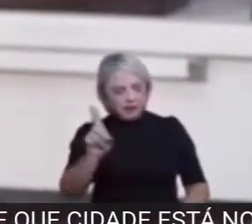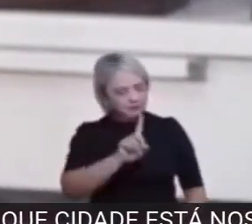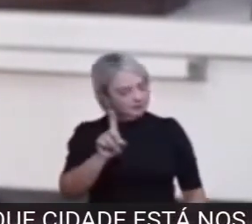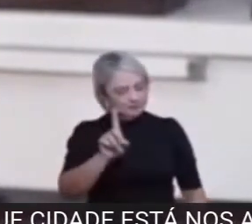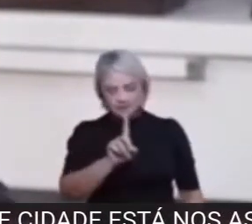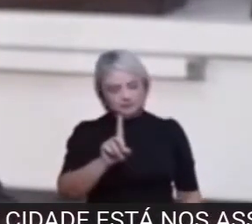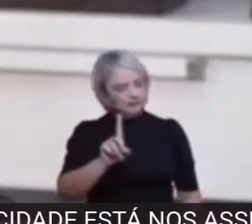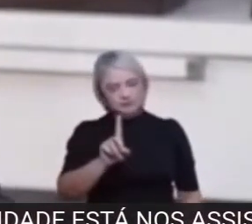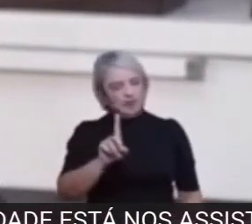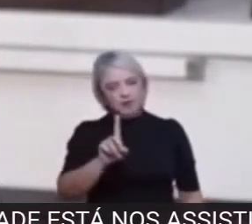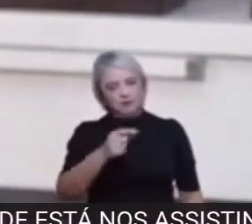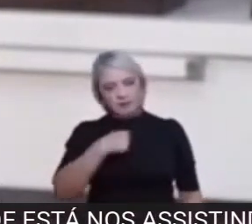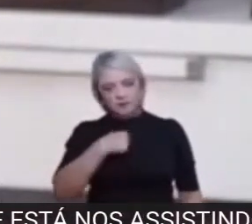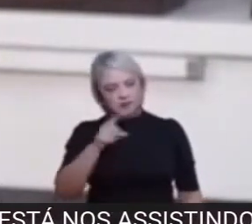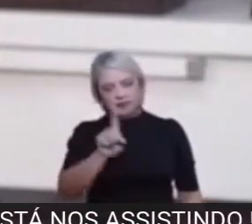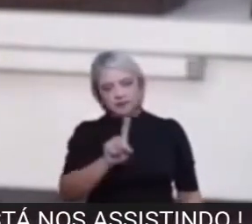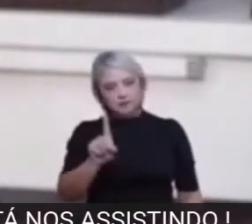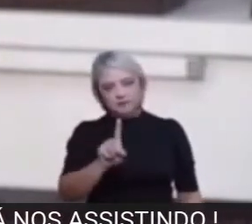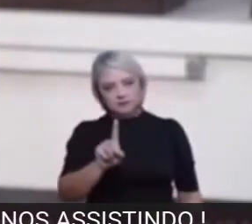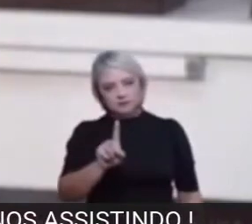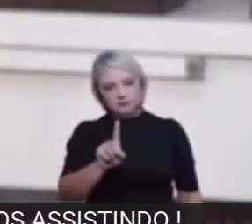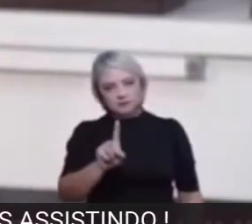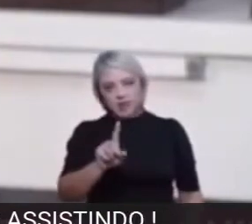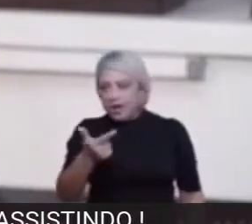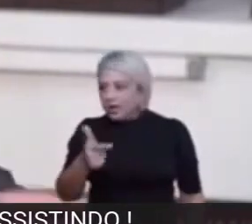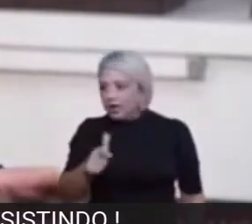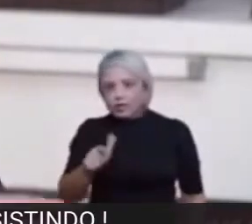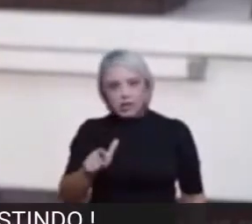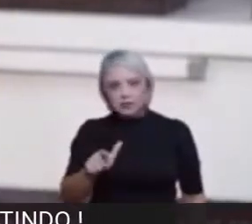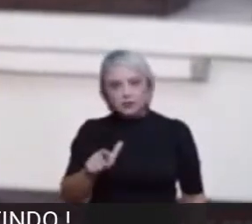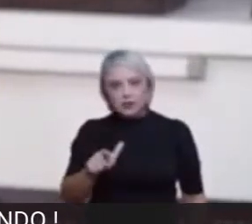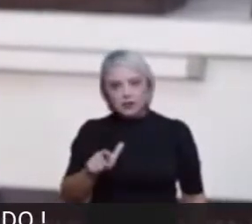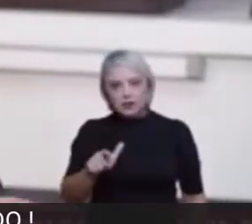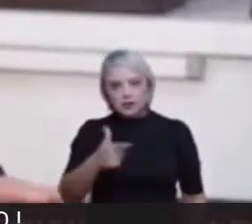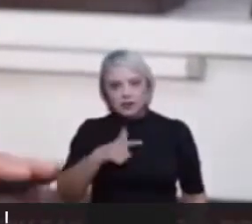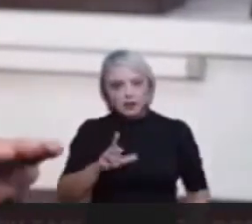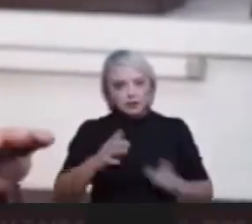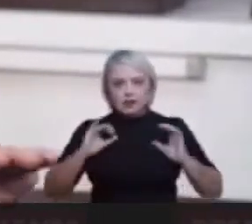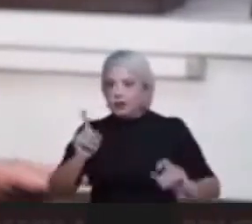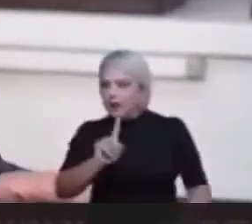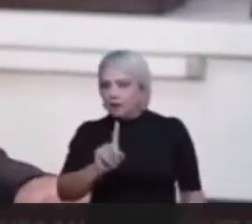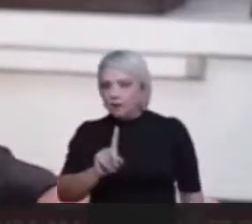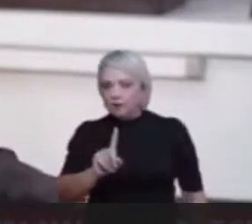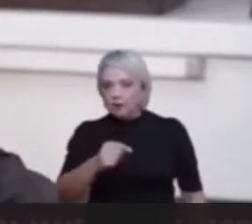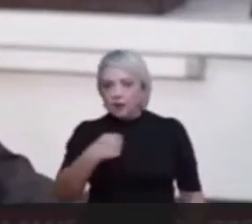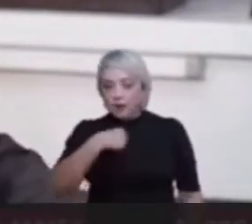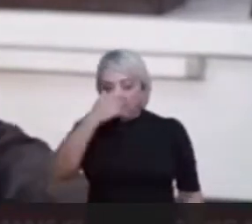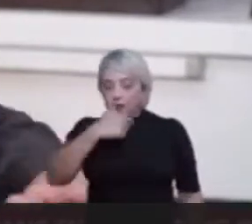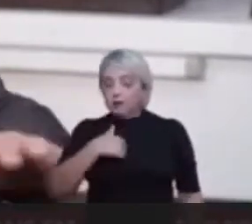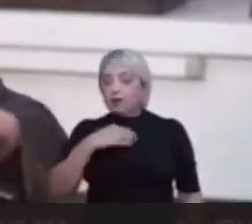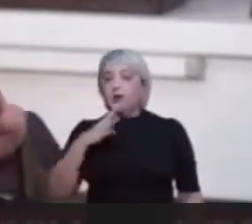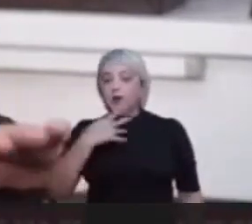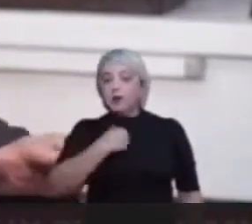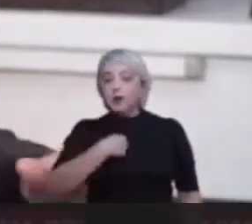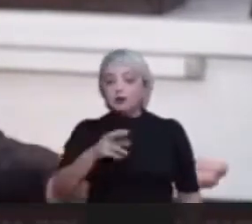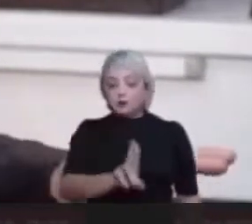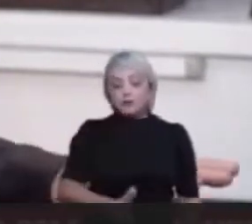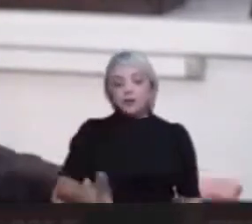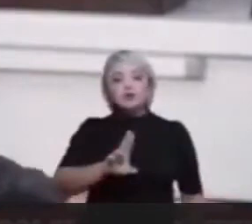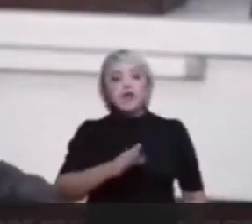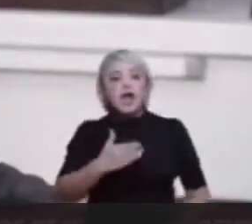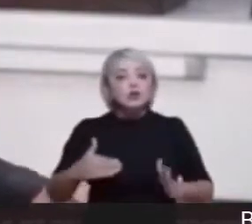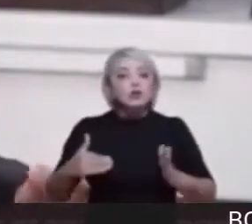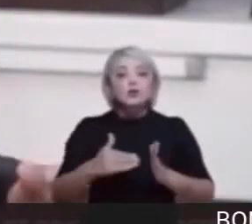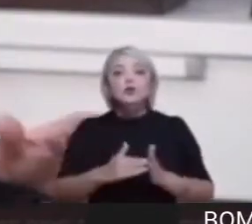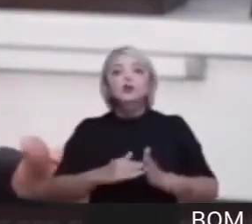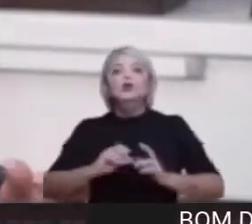vai. Comigo não vai, e não tem trégua. Não tem trégua. Veja, eu acho que eu vou utilizar tudo o que for possível dentro